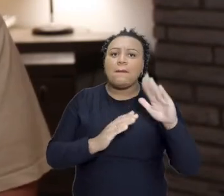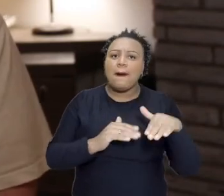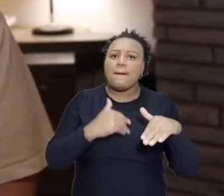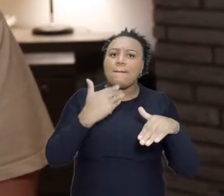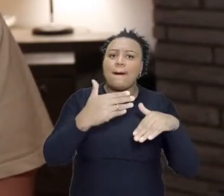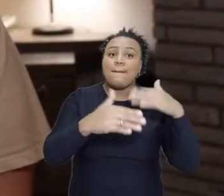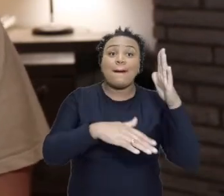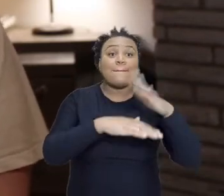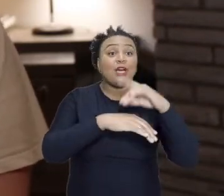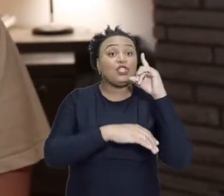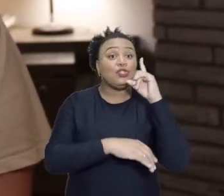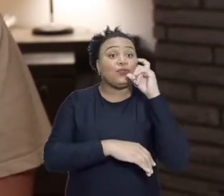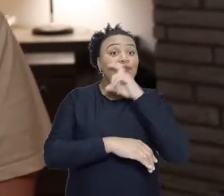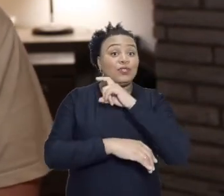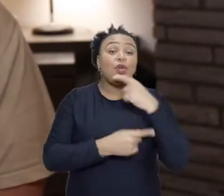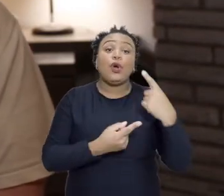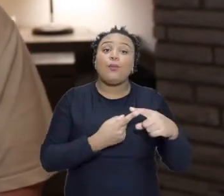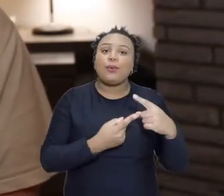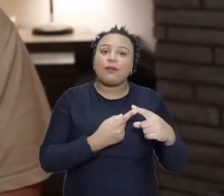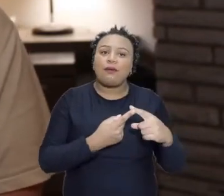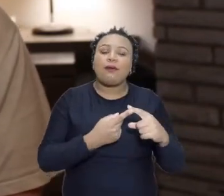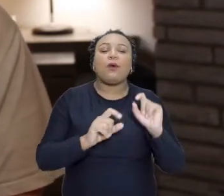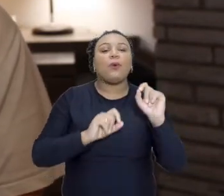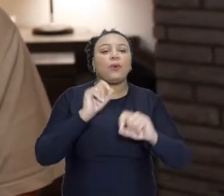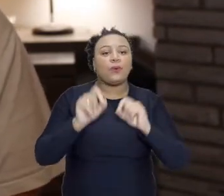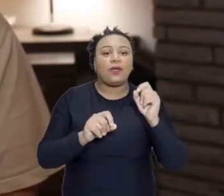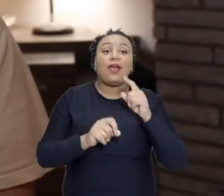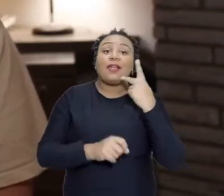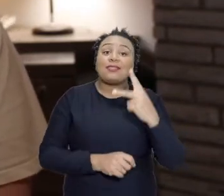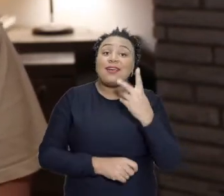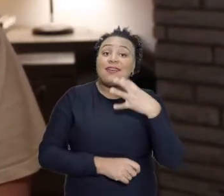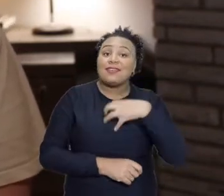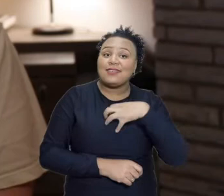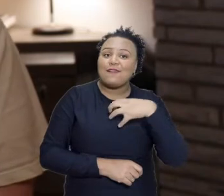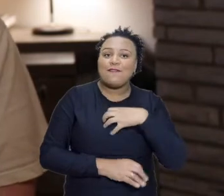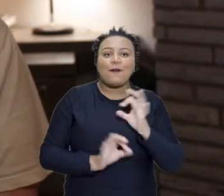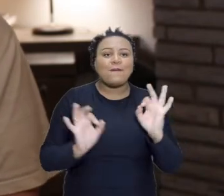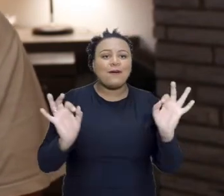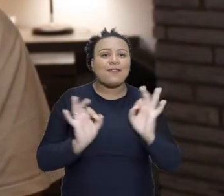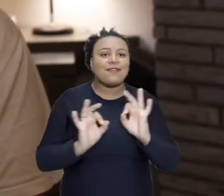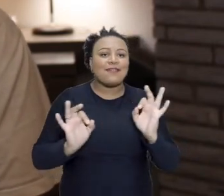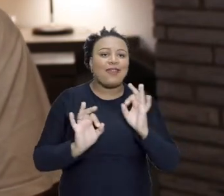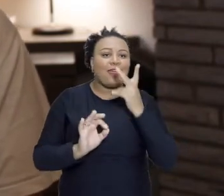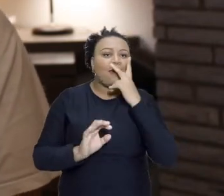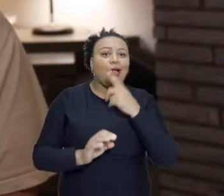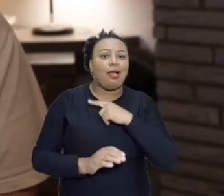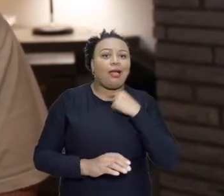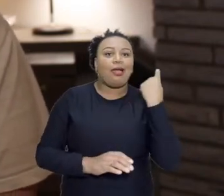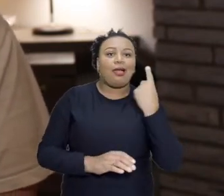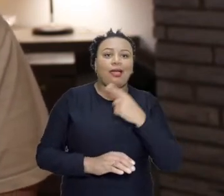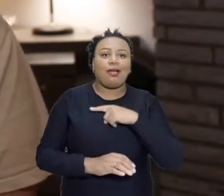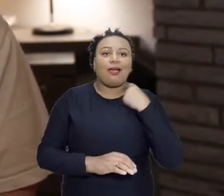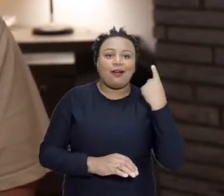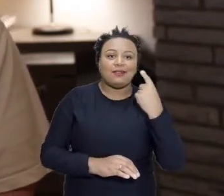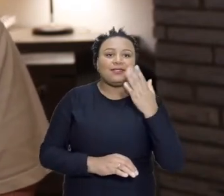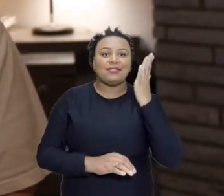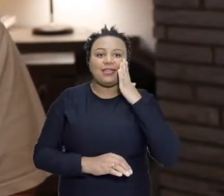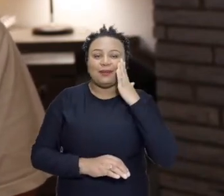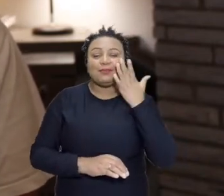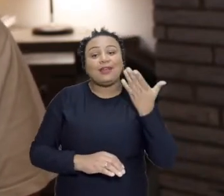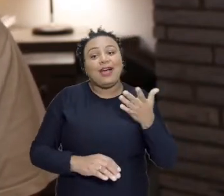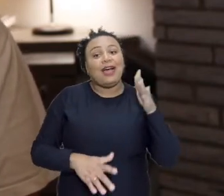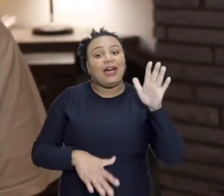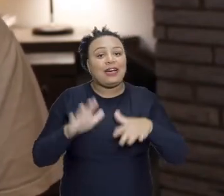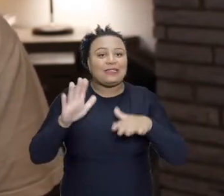difícil. Por quê? Porque dessa forma ninguém fica para trás, sabe? Então, às vezes a